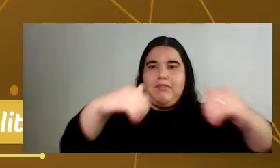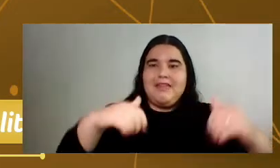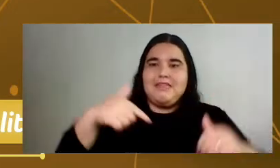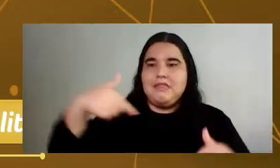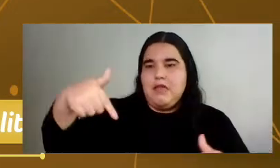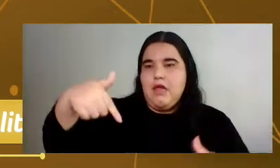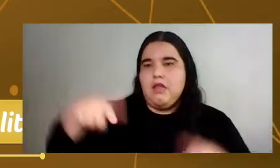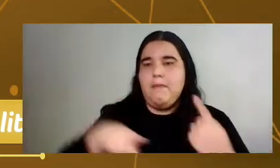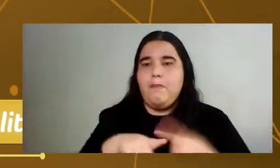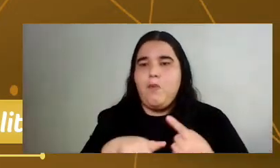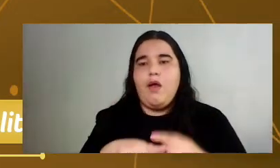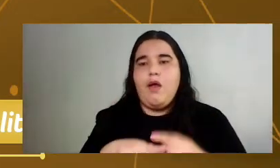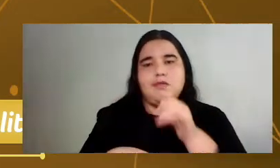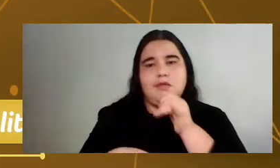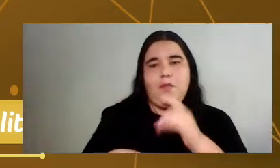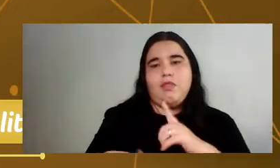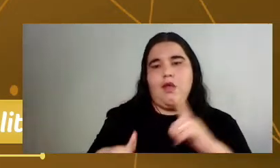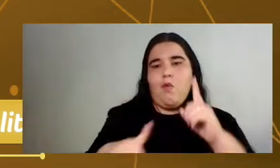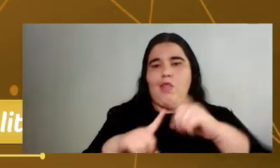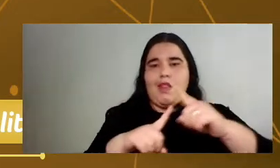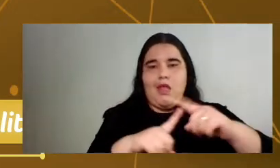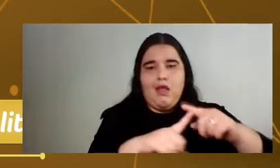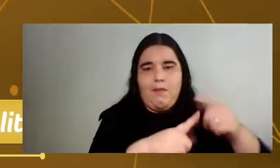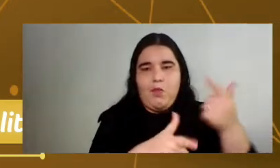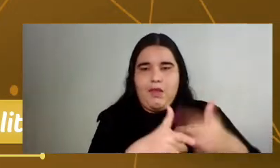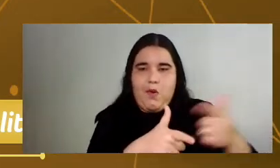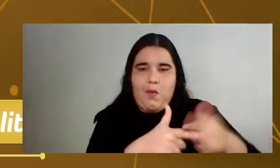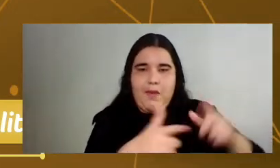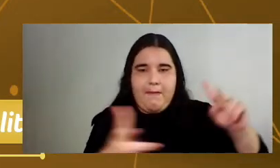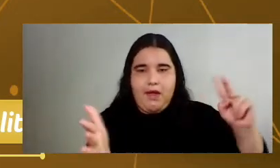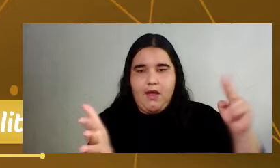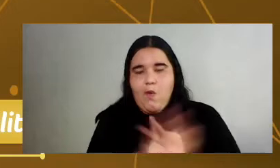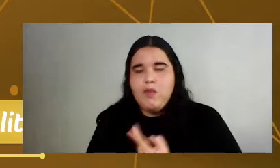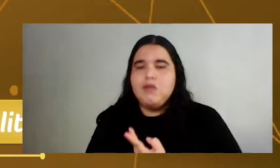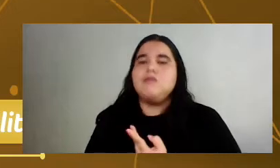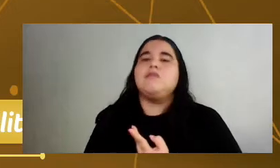classificação das ocorrências, a questão da distribuição das ocorrências